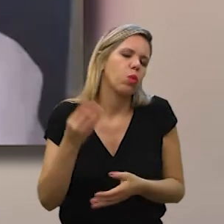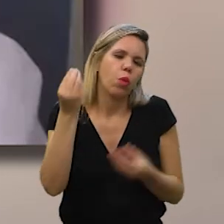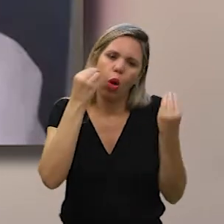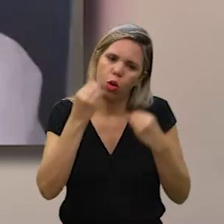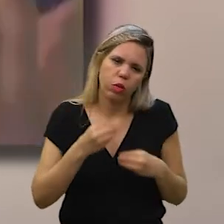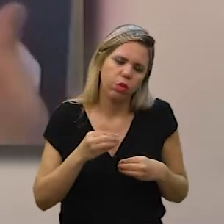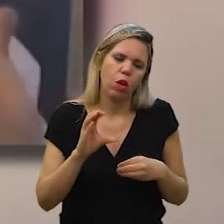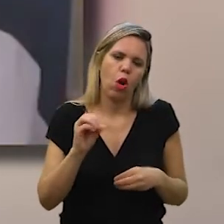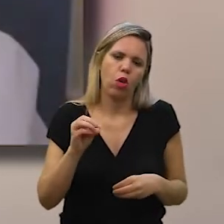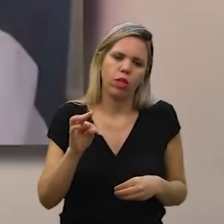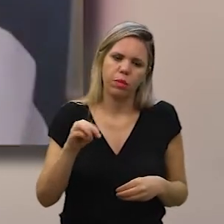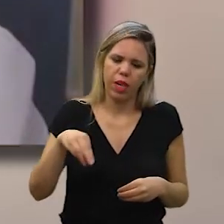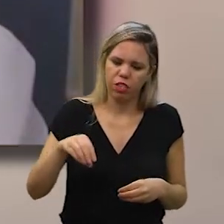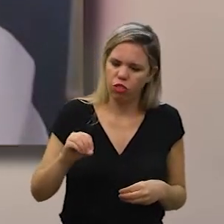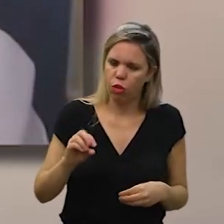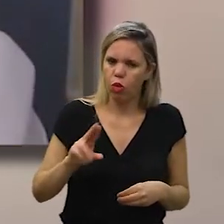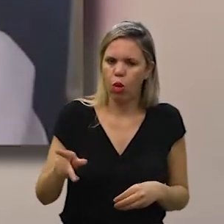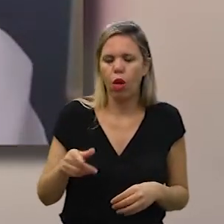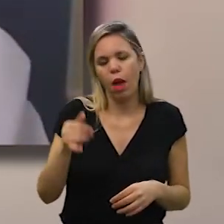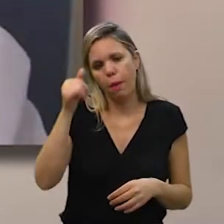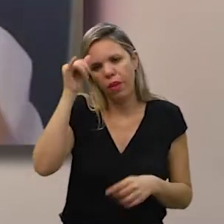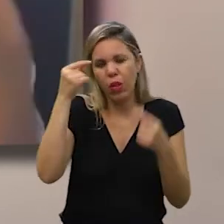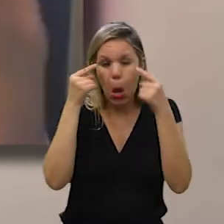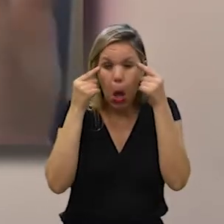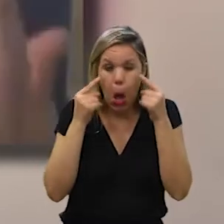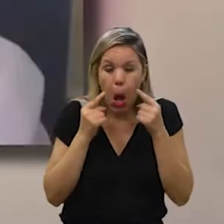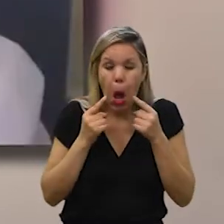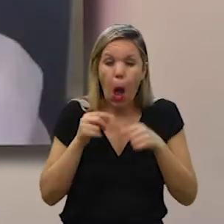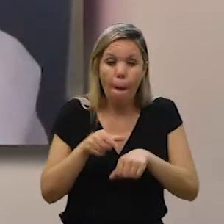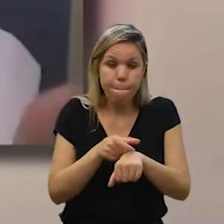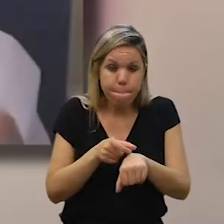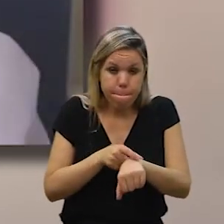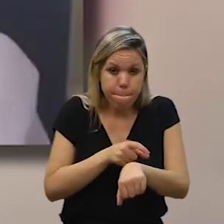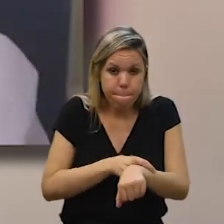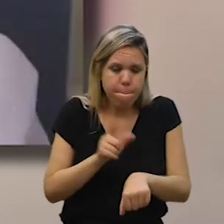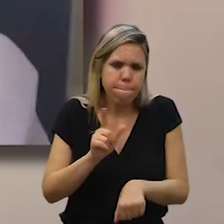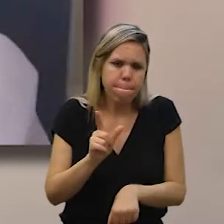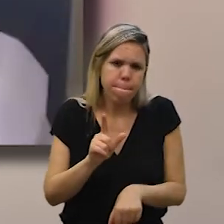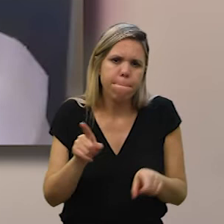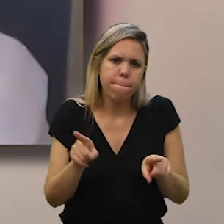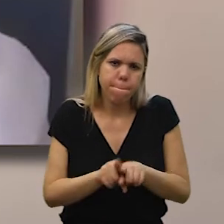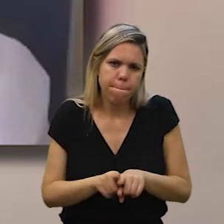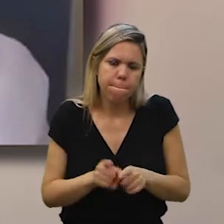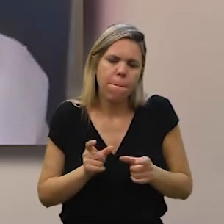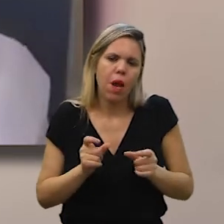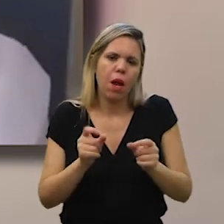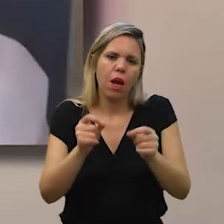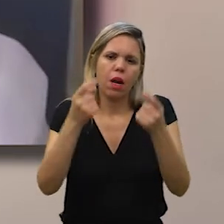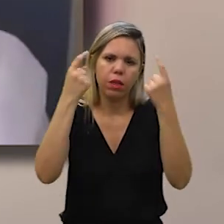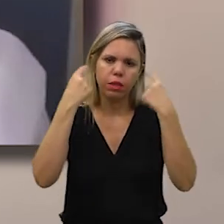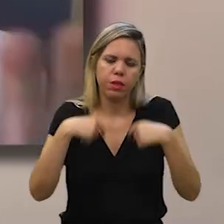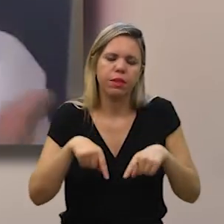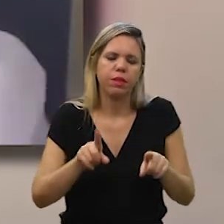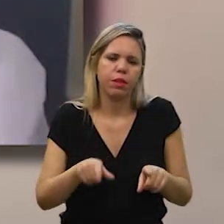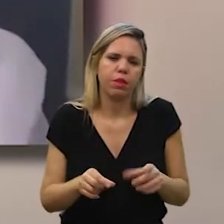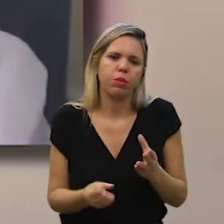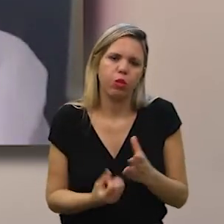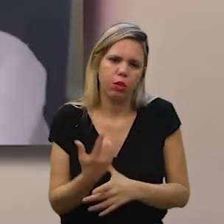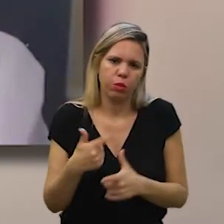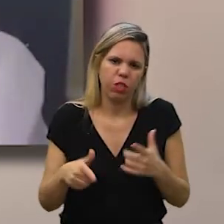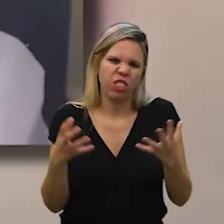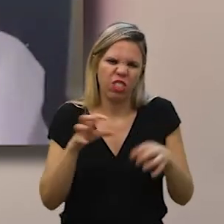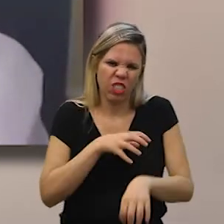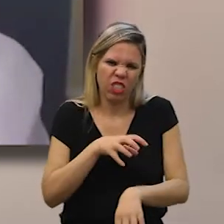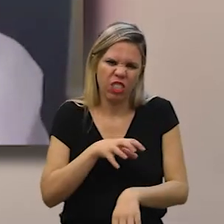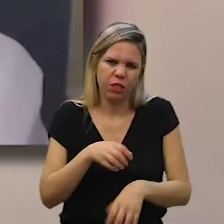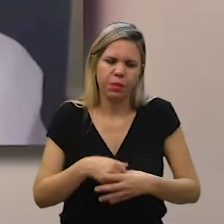da pele para prevenir rugas, para prevenir manchas e também, óbvio, os cânceres de pele. Isso pode